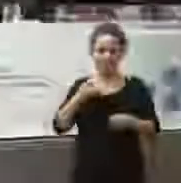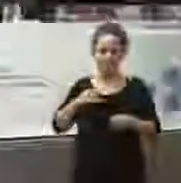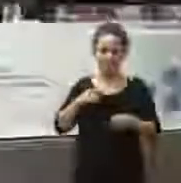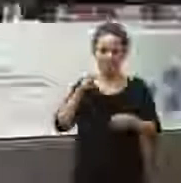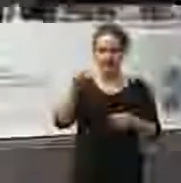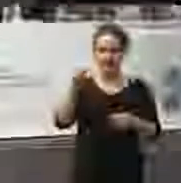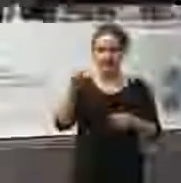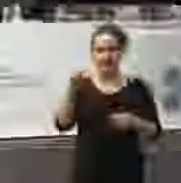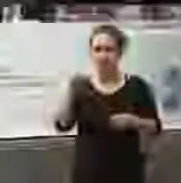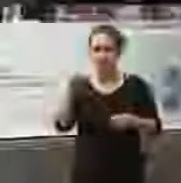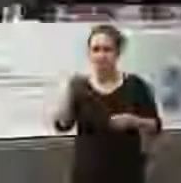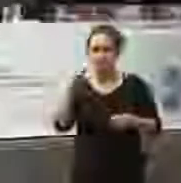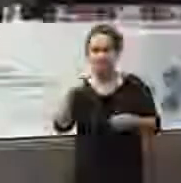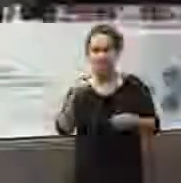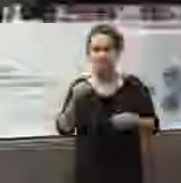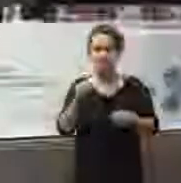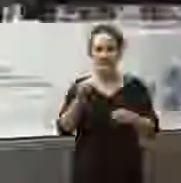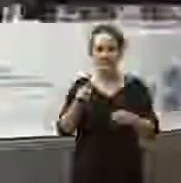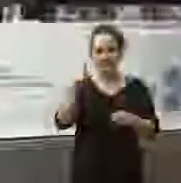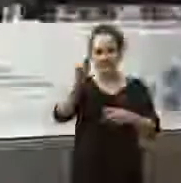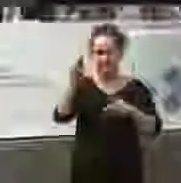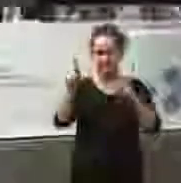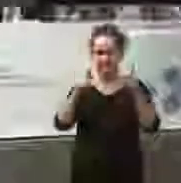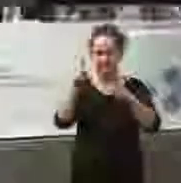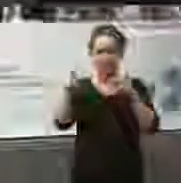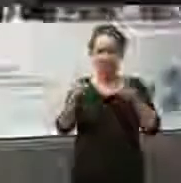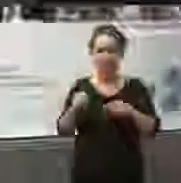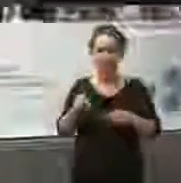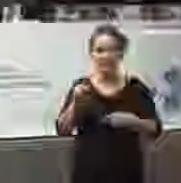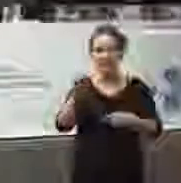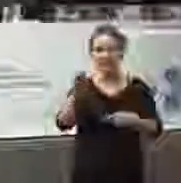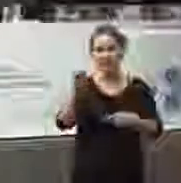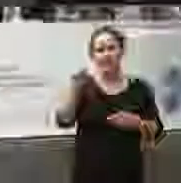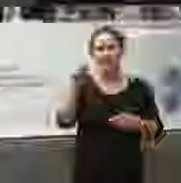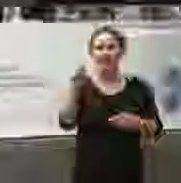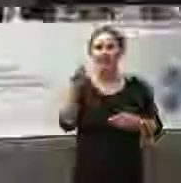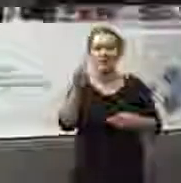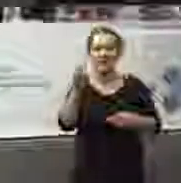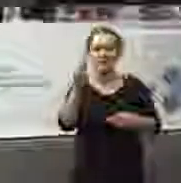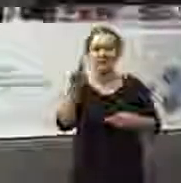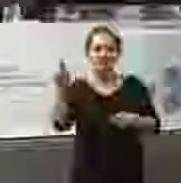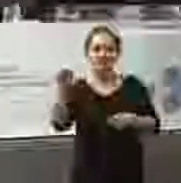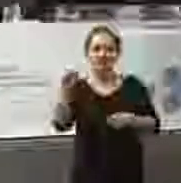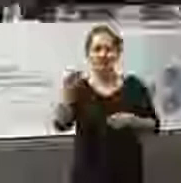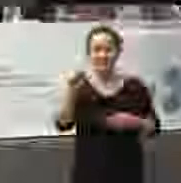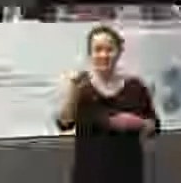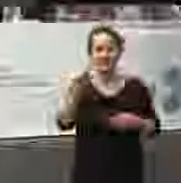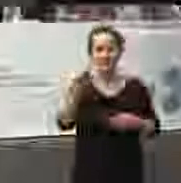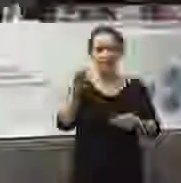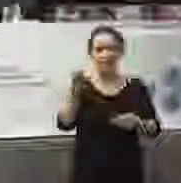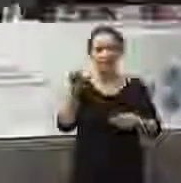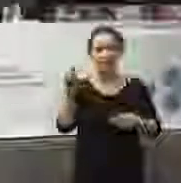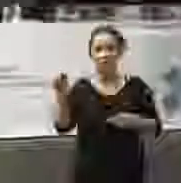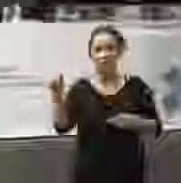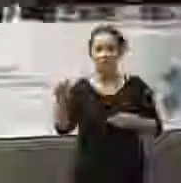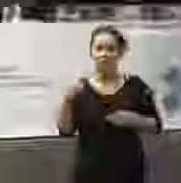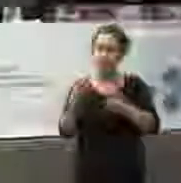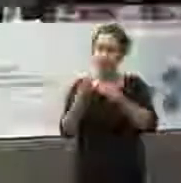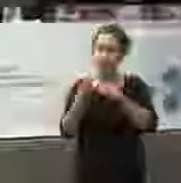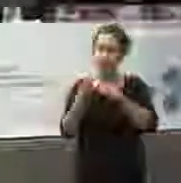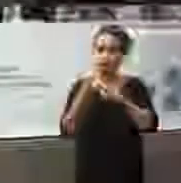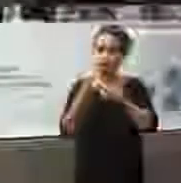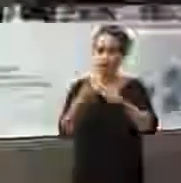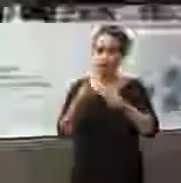habitantes tem dois hospitais serra leoa está em segundo lugar em quarto e libéria depois em quinto